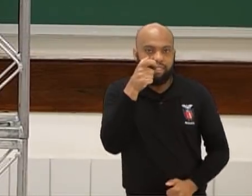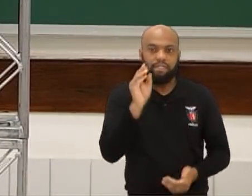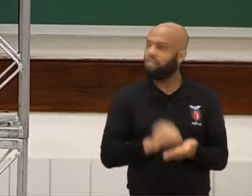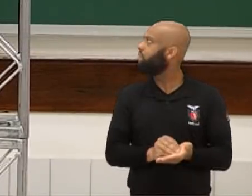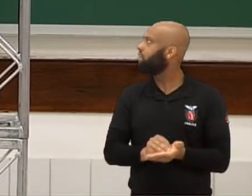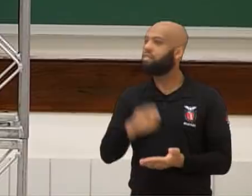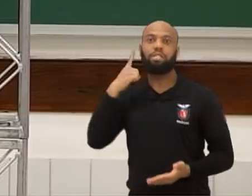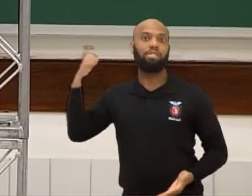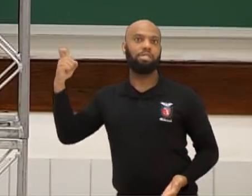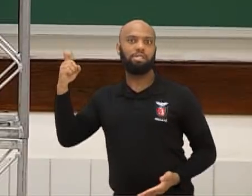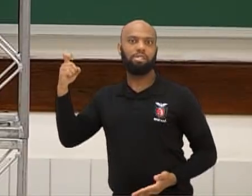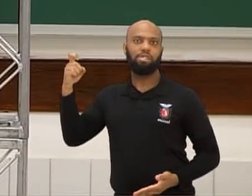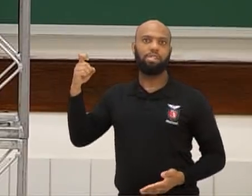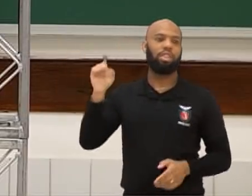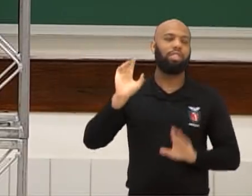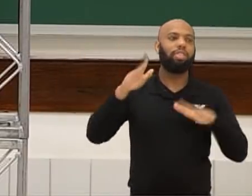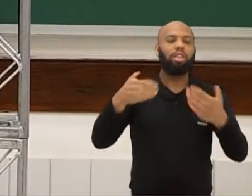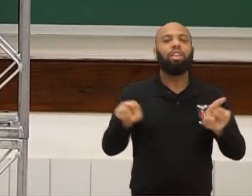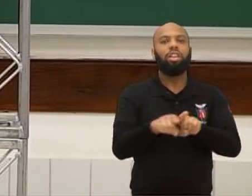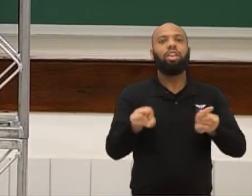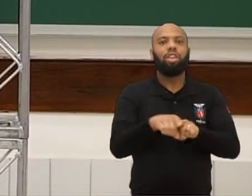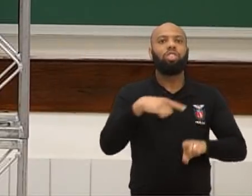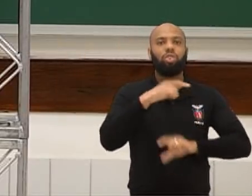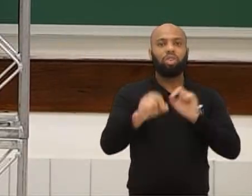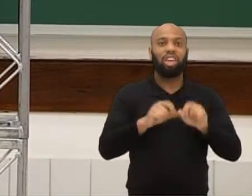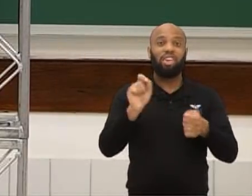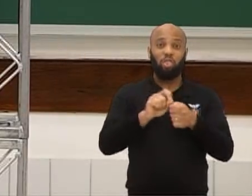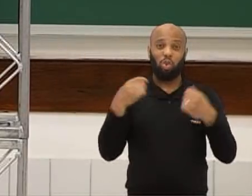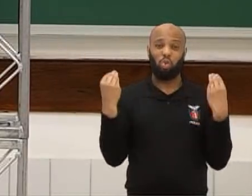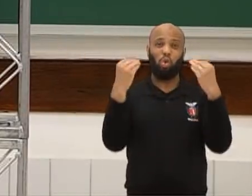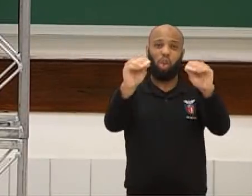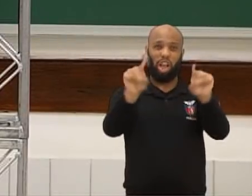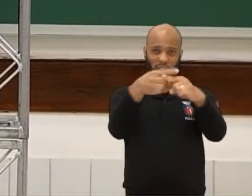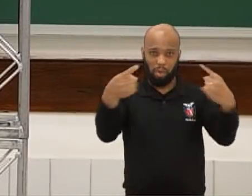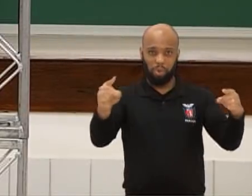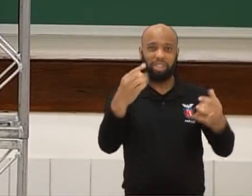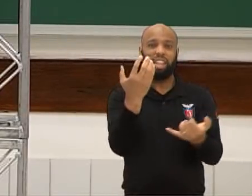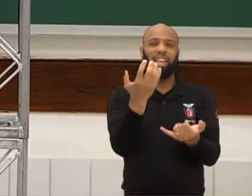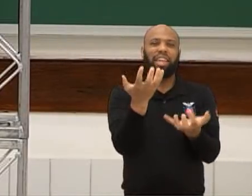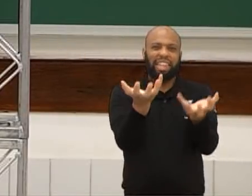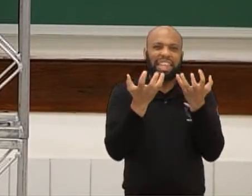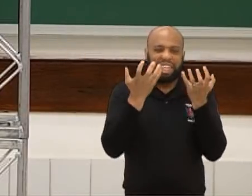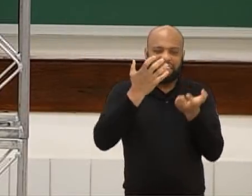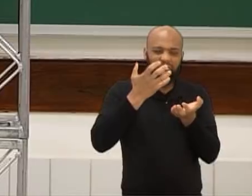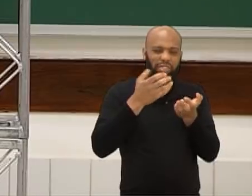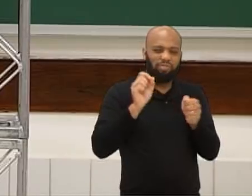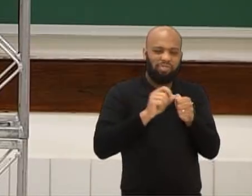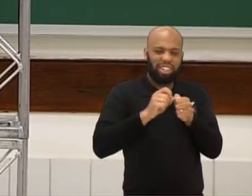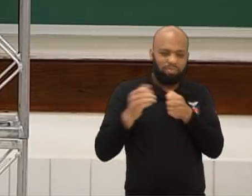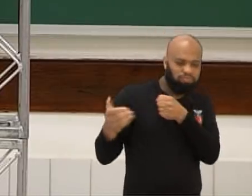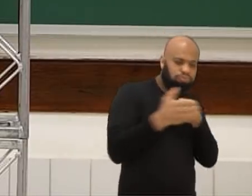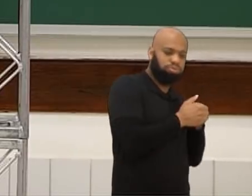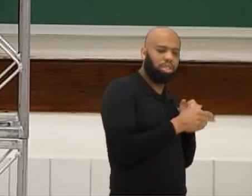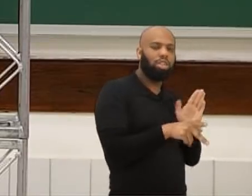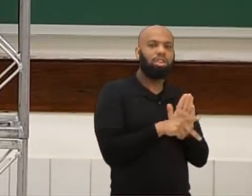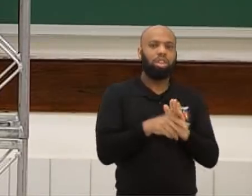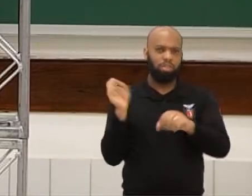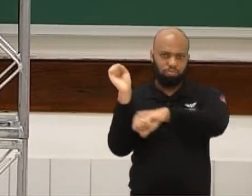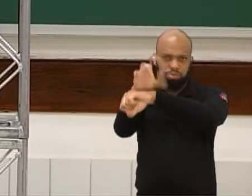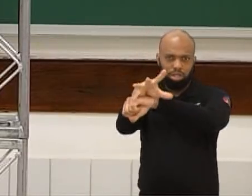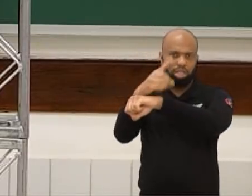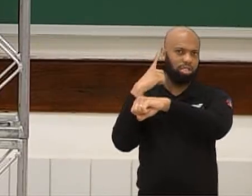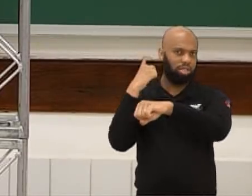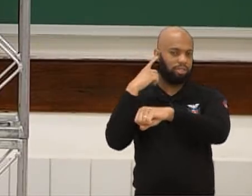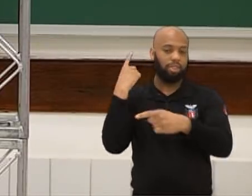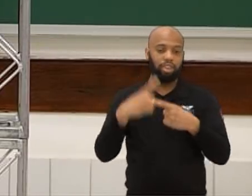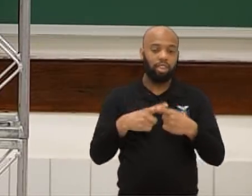E a sonoplastia era uma forma também de tampar esses sons do projetor para que tivesse maior ilusão,